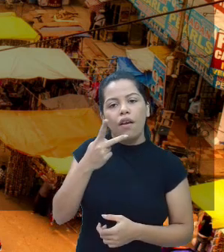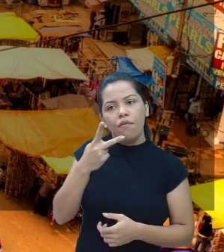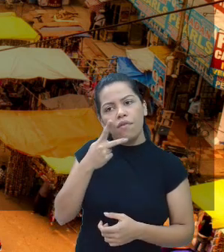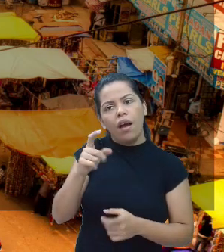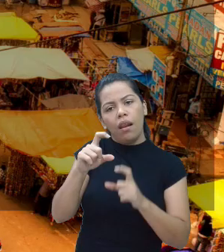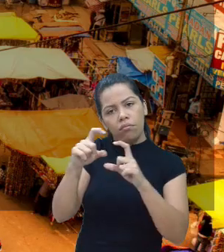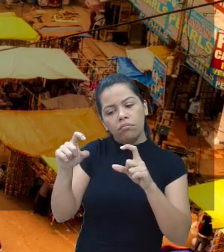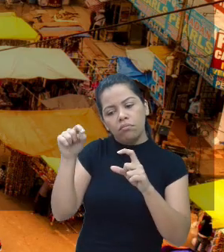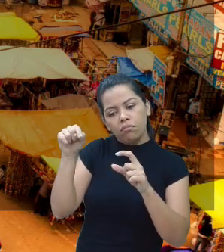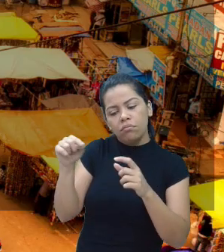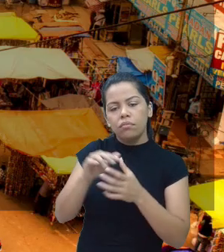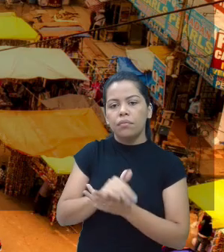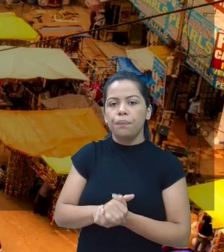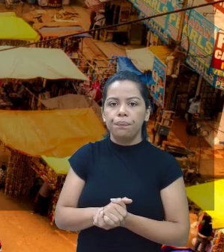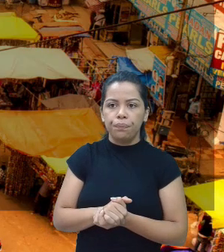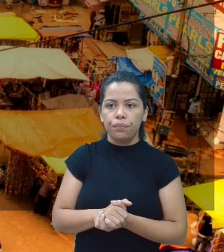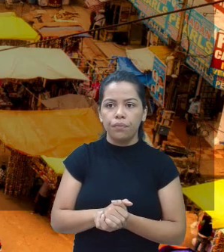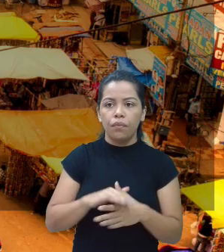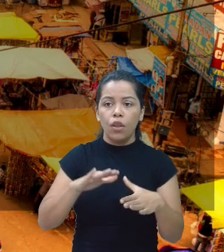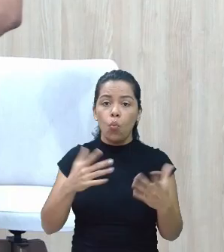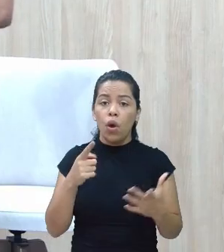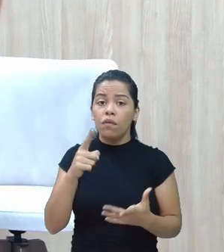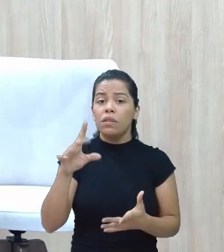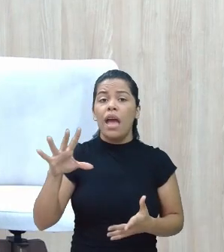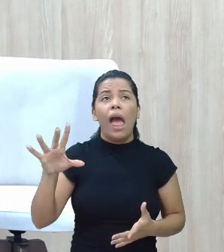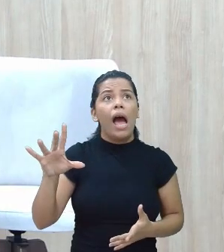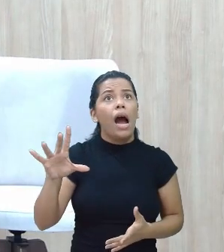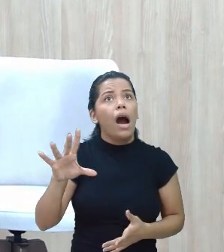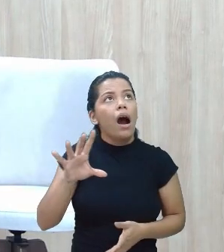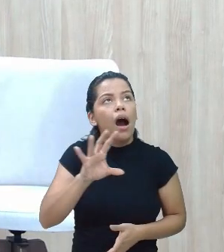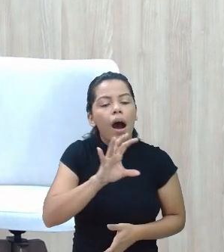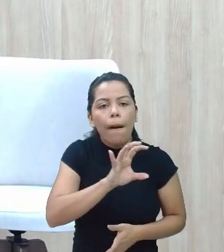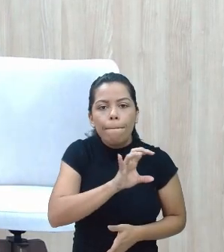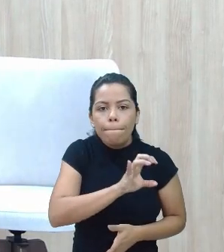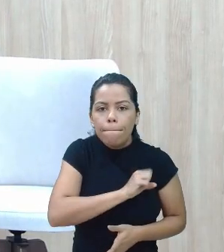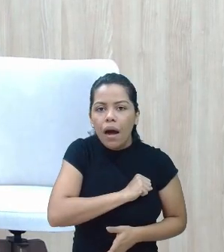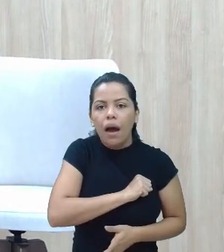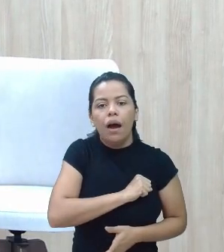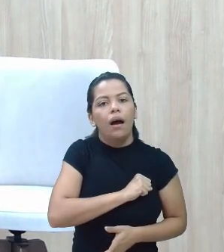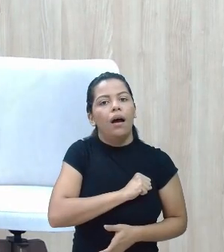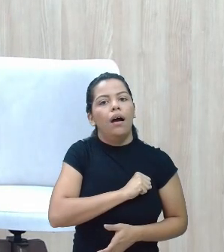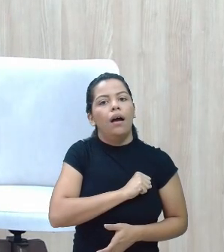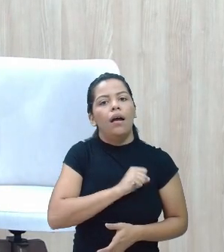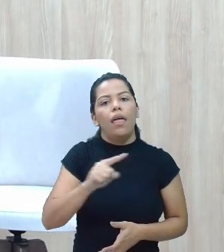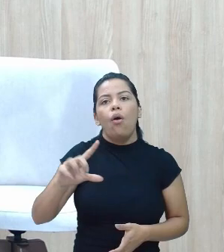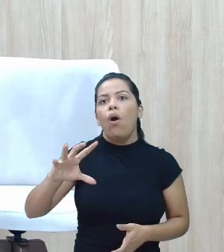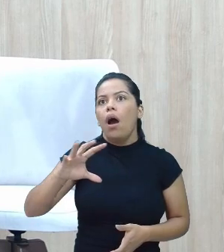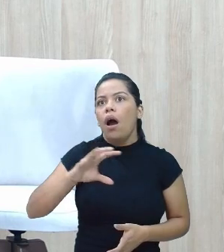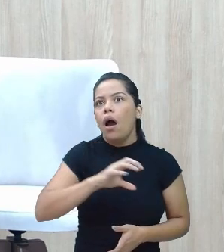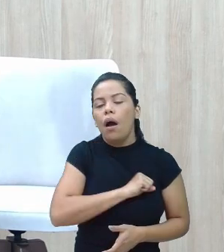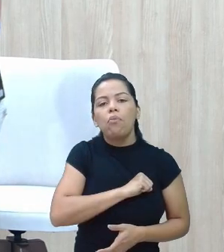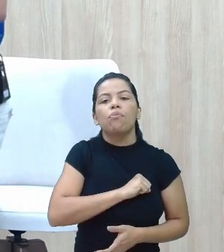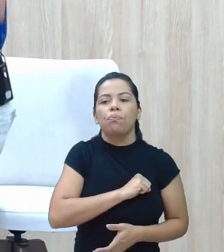conhecem da internet. Quando você ama, claro que você conhece aqui o love, ou seja, I love it.